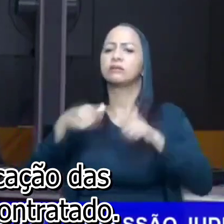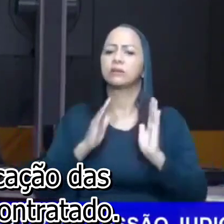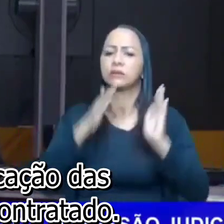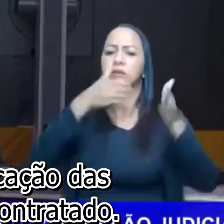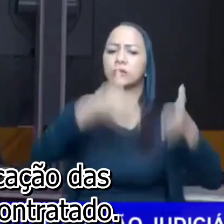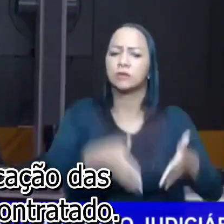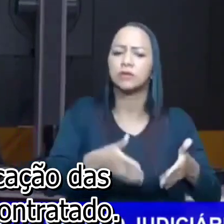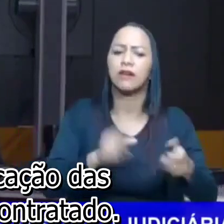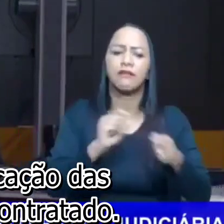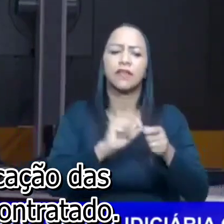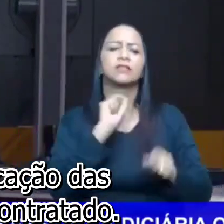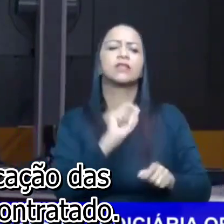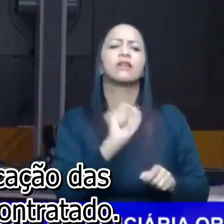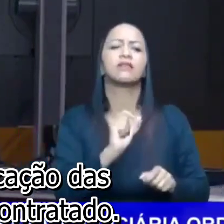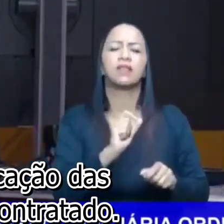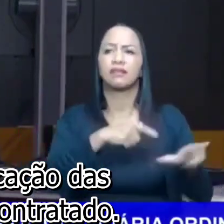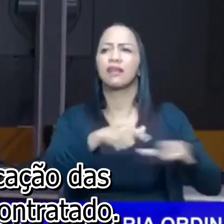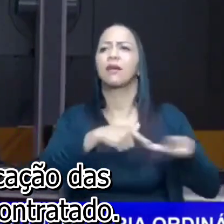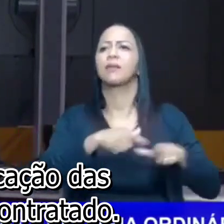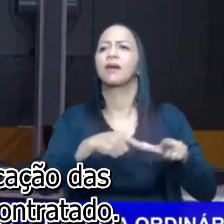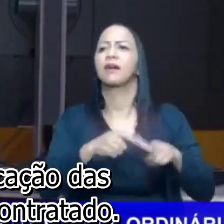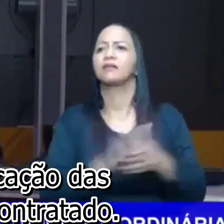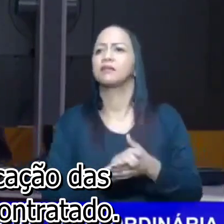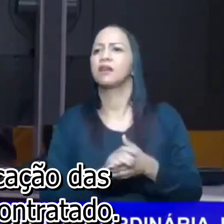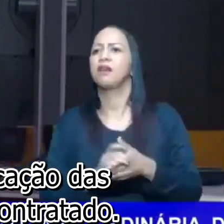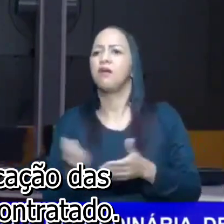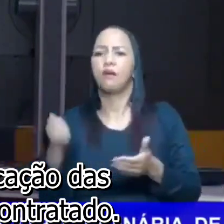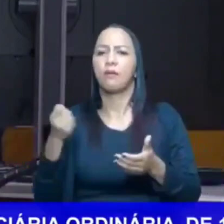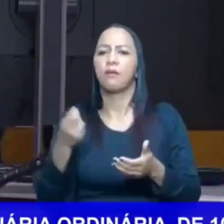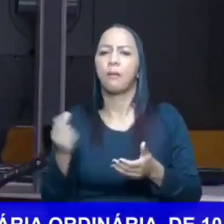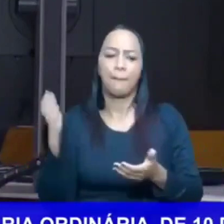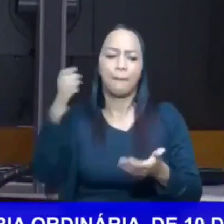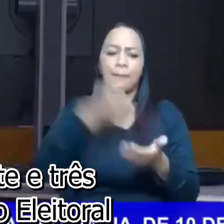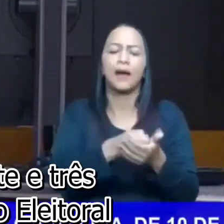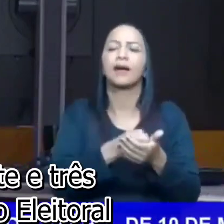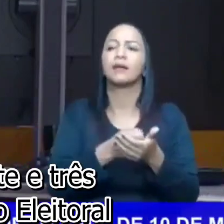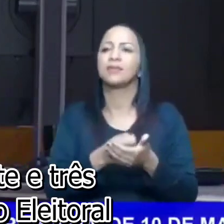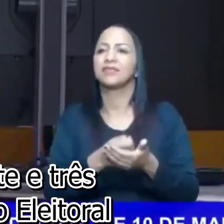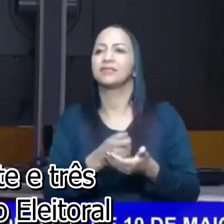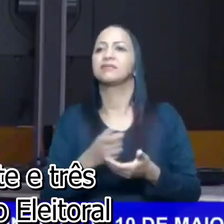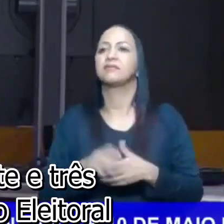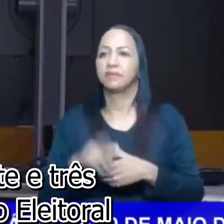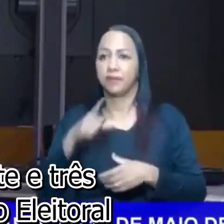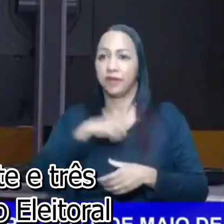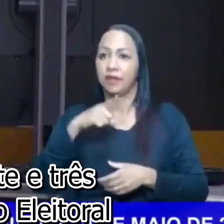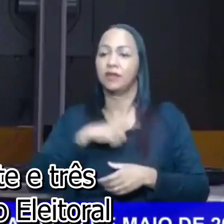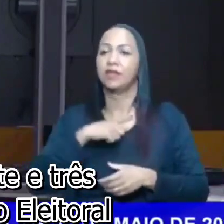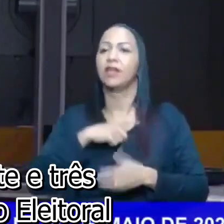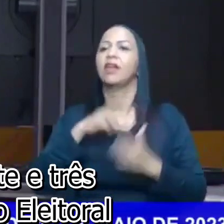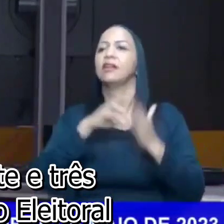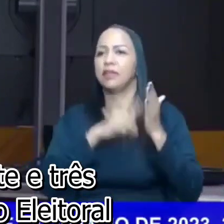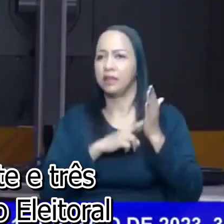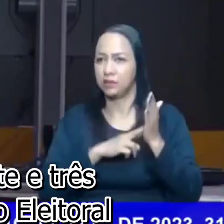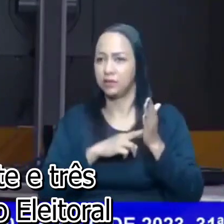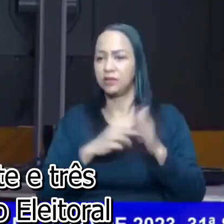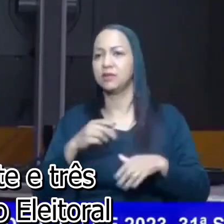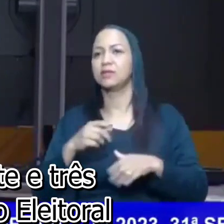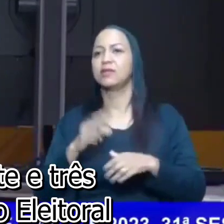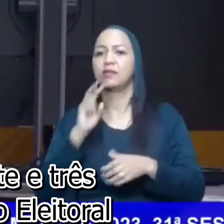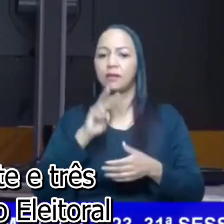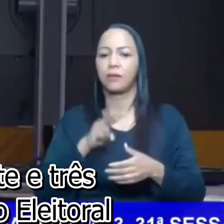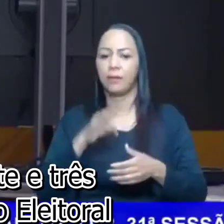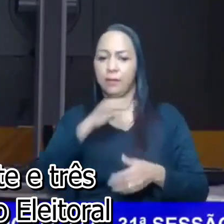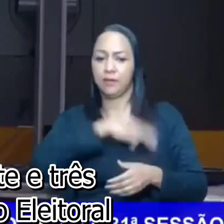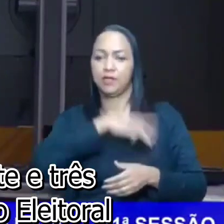das atividades executadas e justificativa do preço contratado. Então, isso tudo vem previsto na Resolução 23.607 e, ao ver do